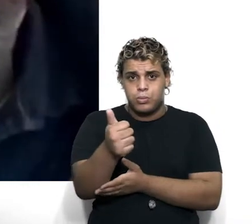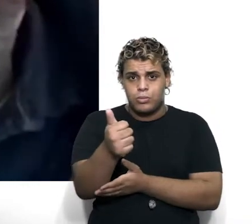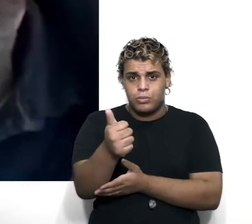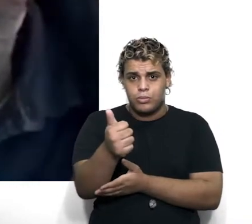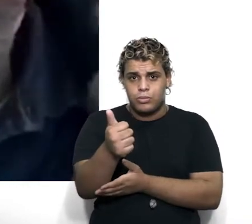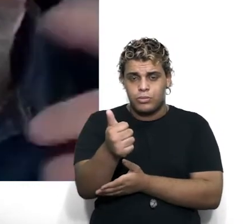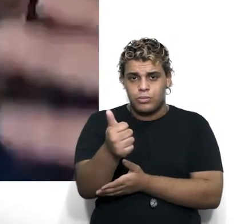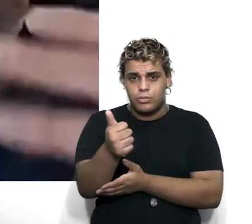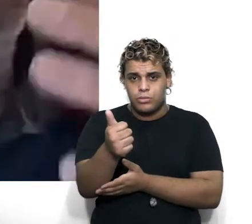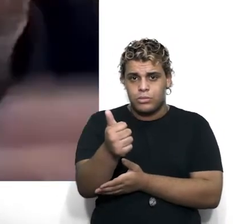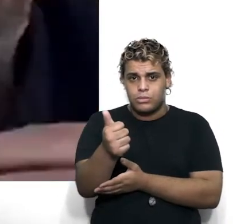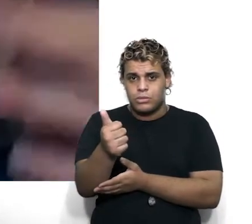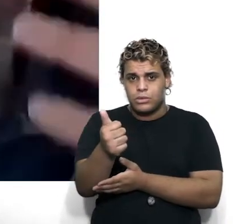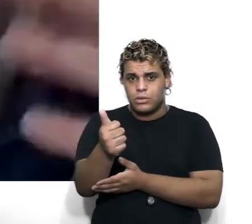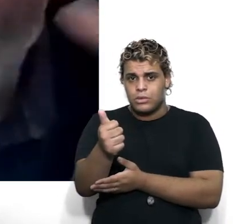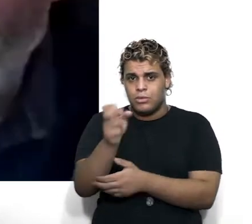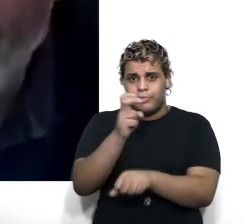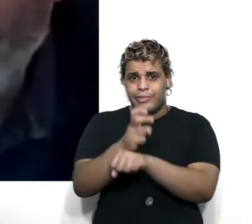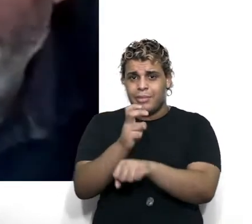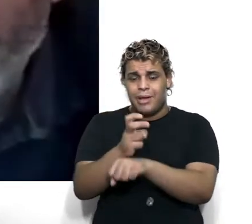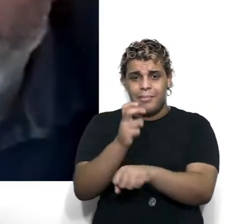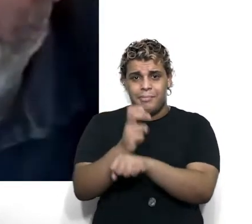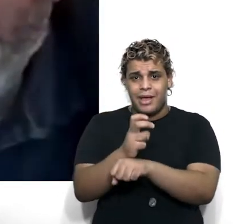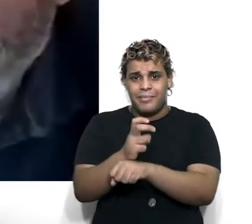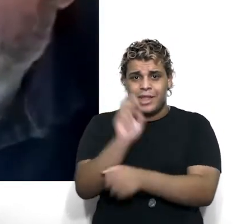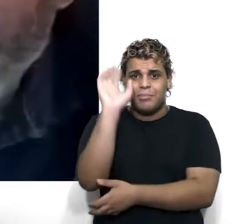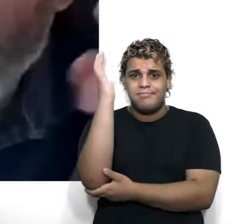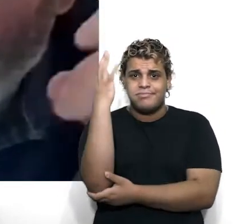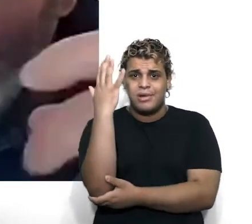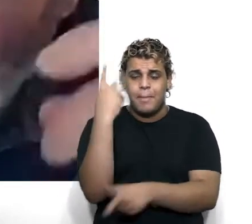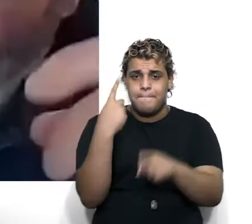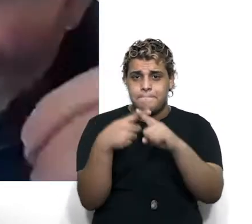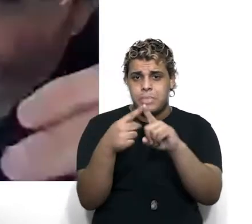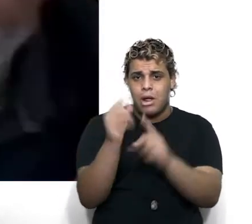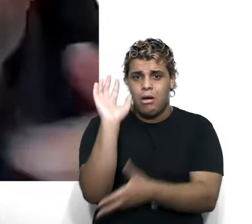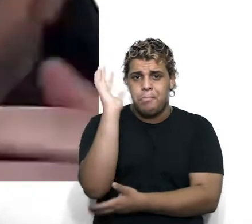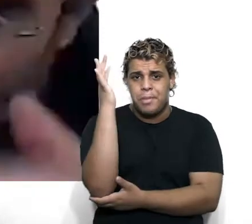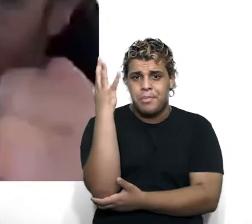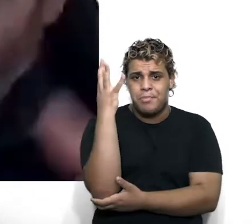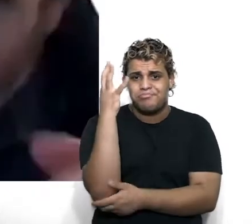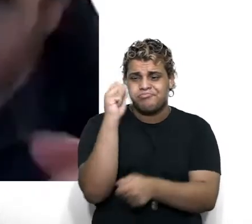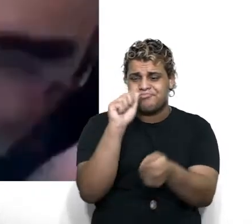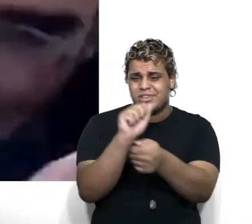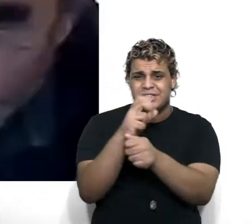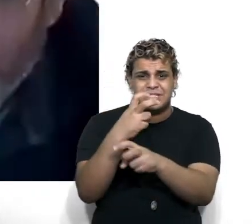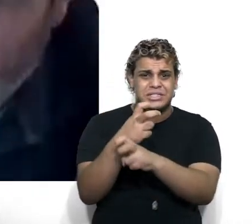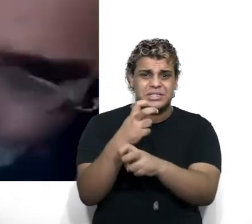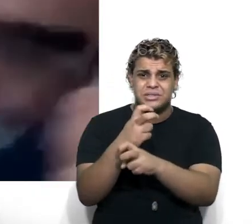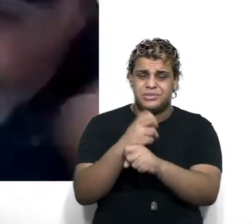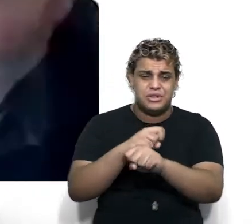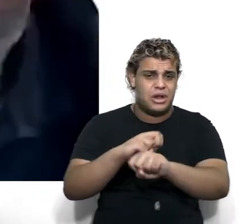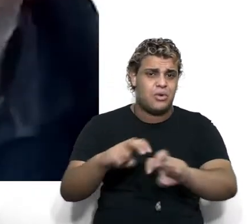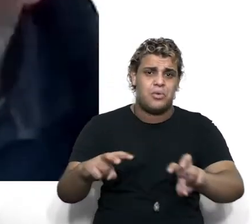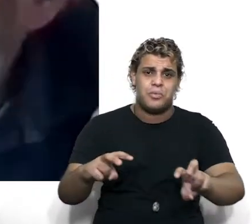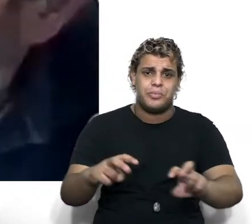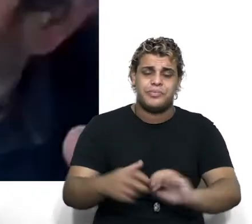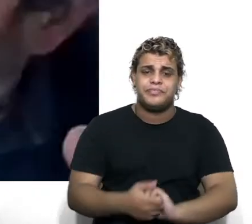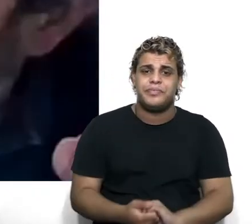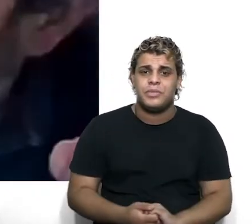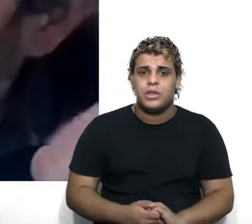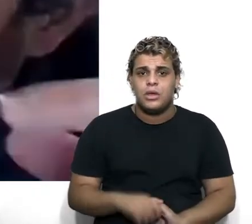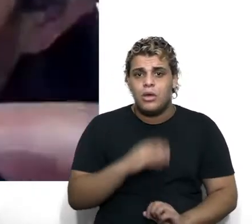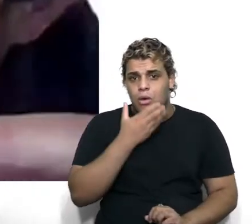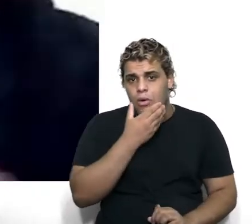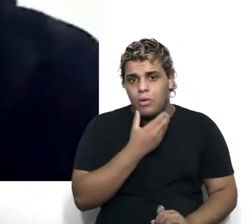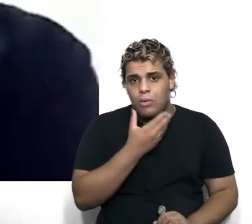natureza. A natureza é naturalmente torta, não é? E o homem endireita as coisas, faz retas,